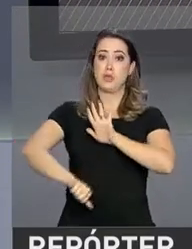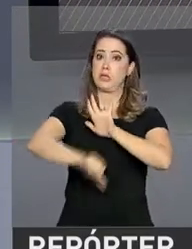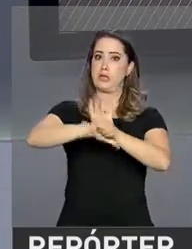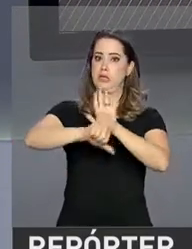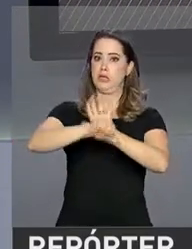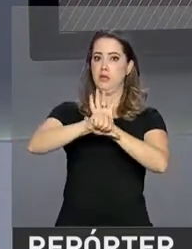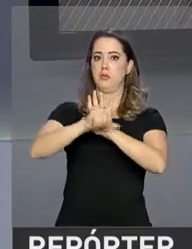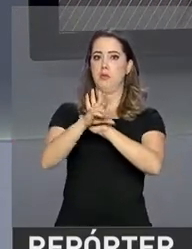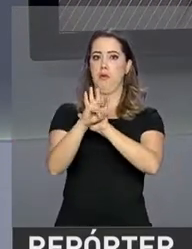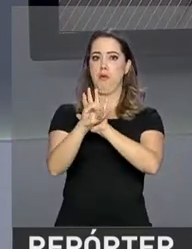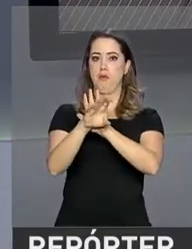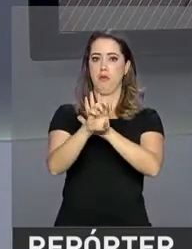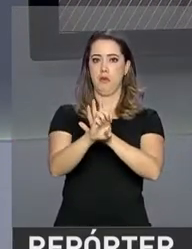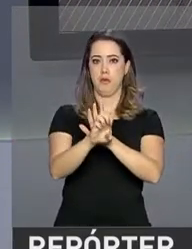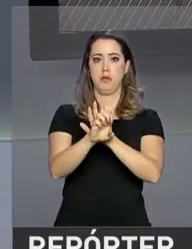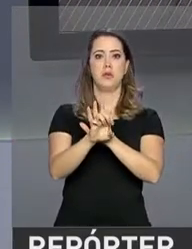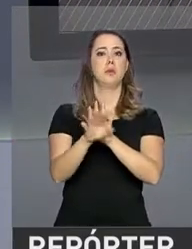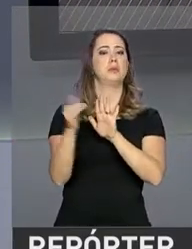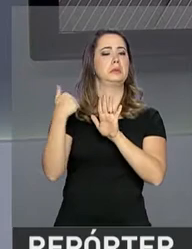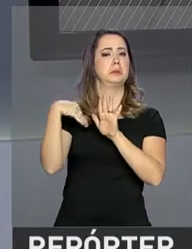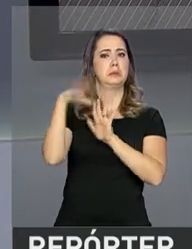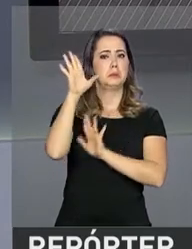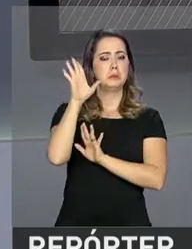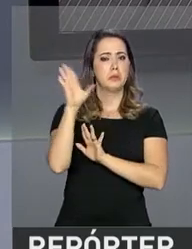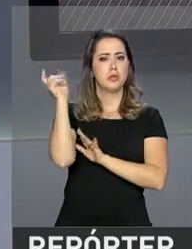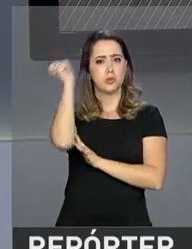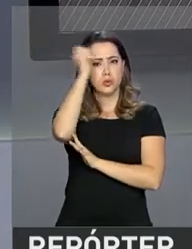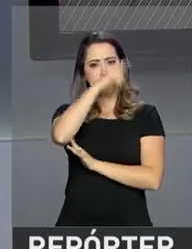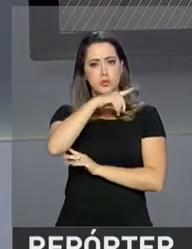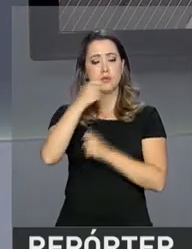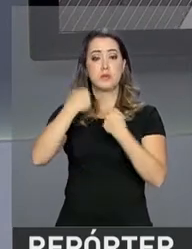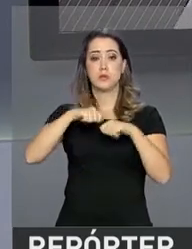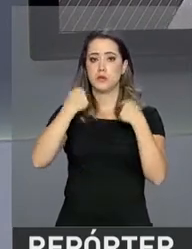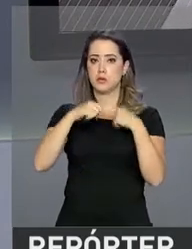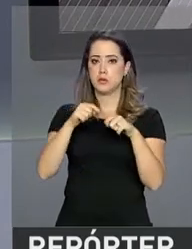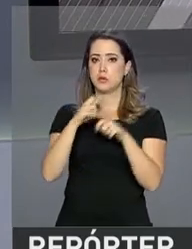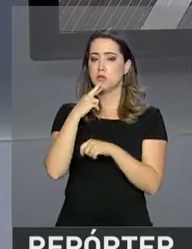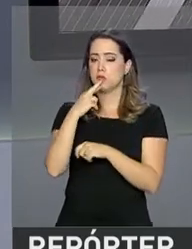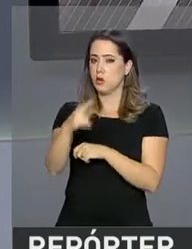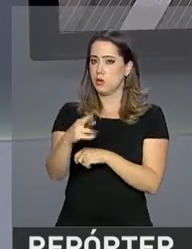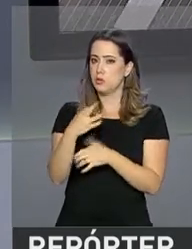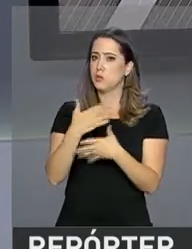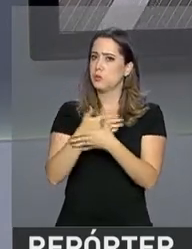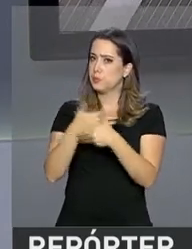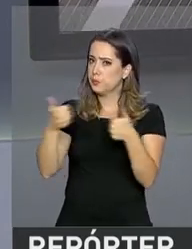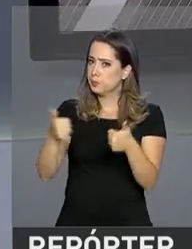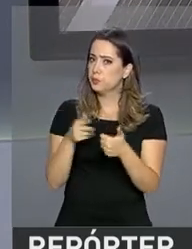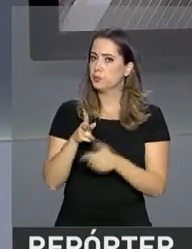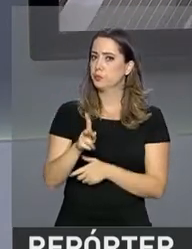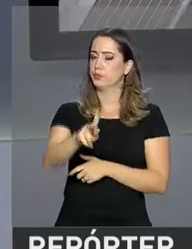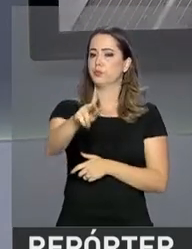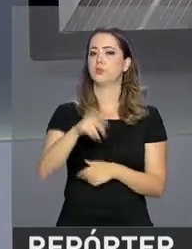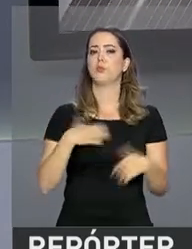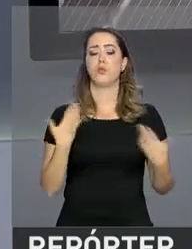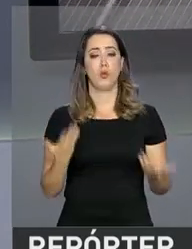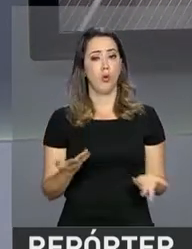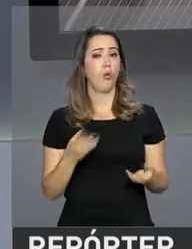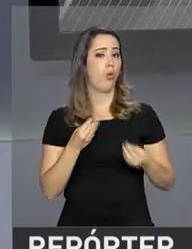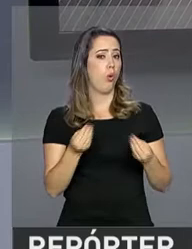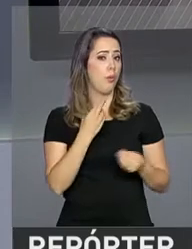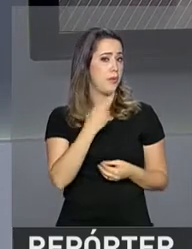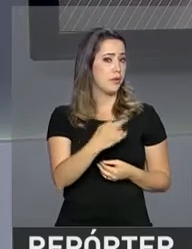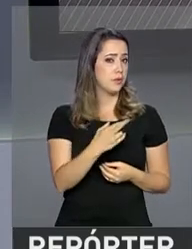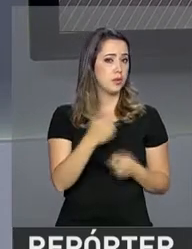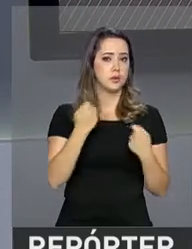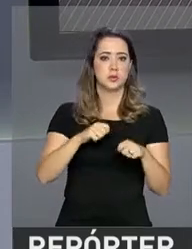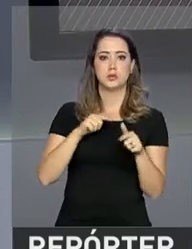mais especializada que exige soluções também mais sofisticadas para o presidente essas soluções só serão possíveis com